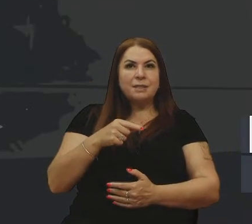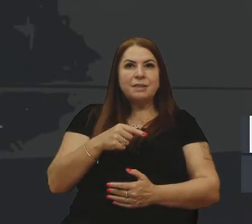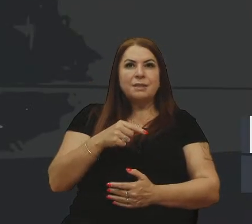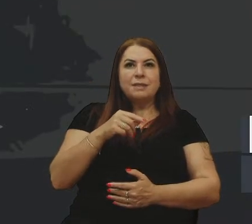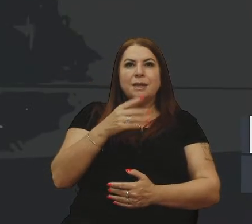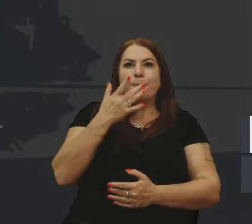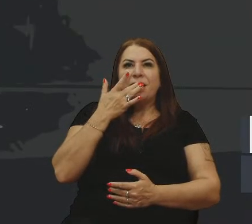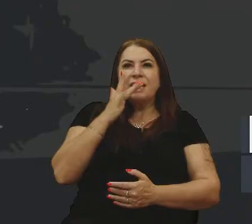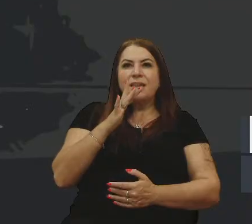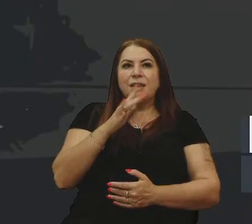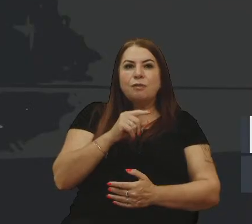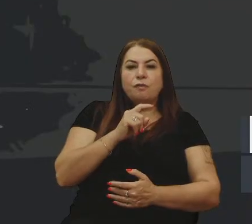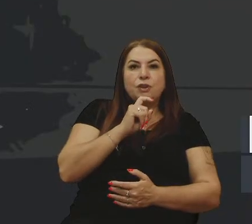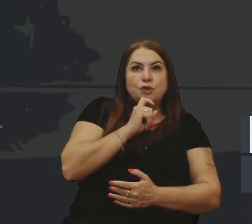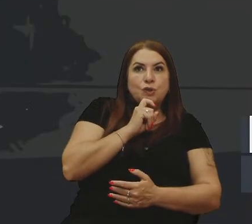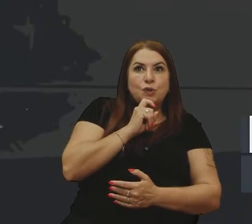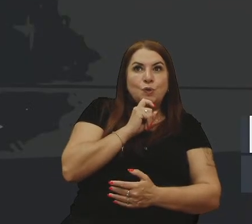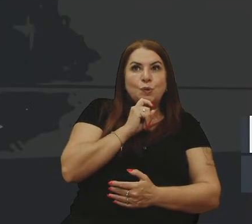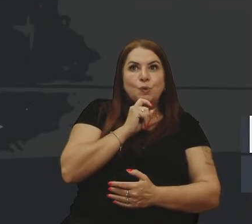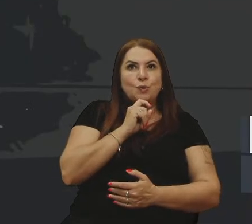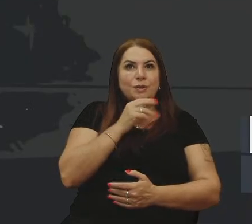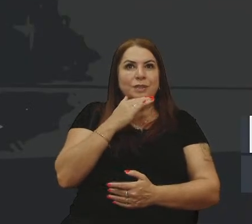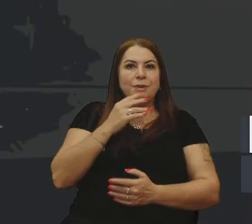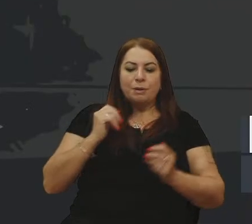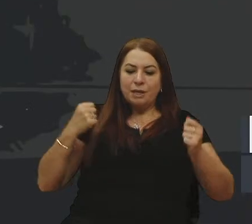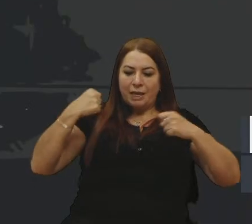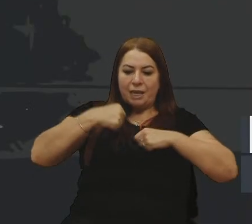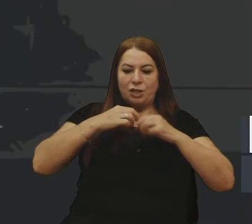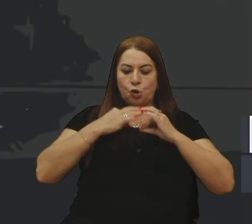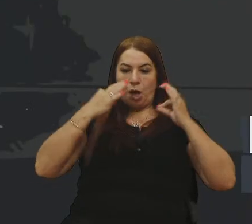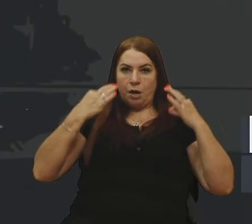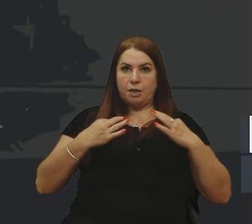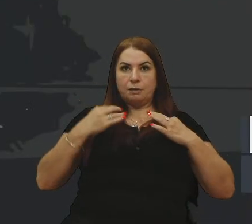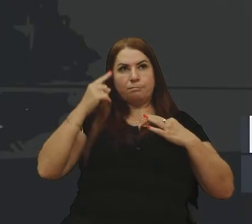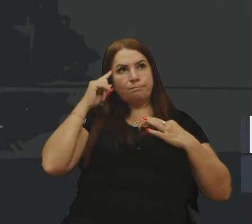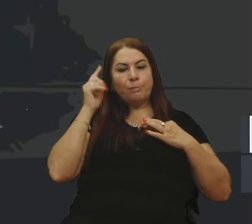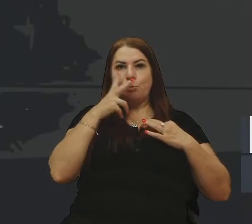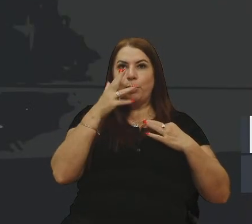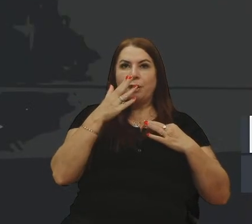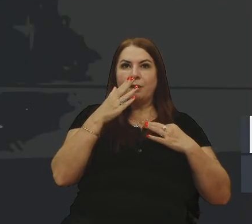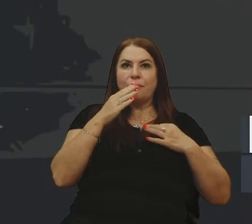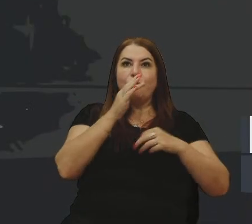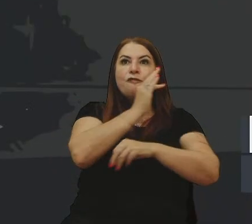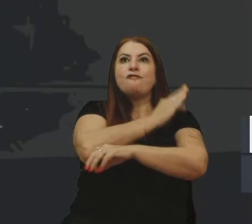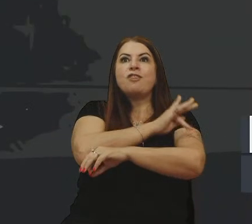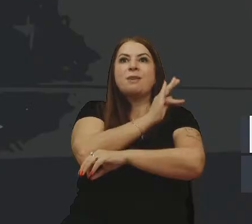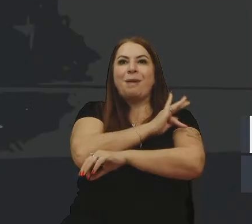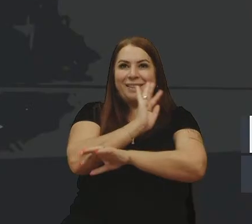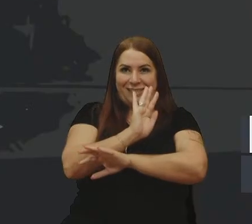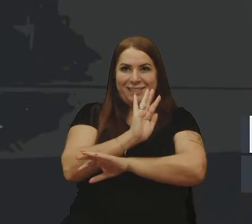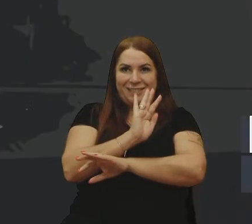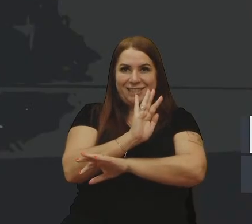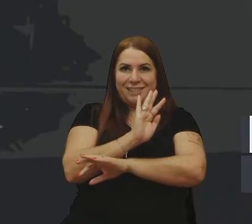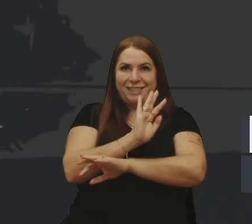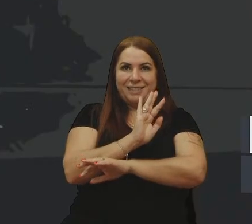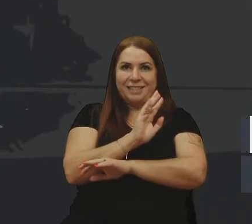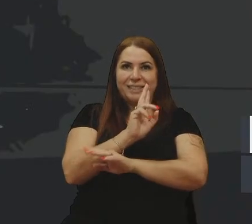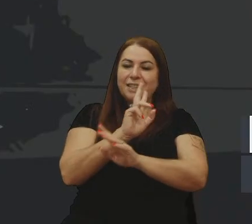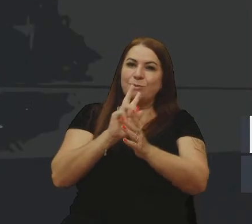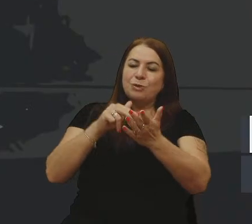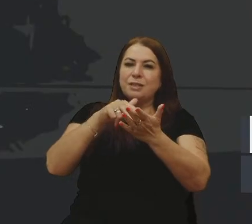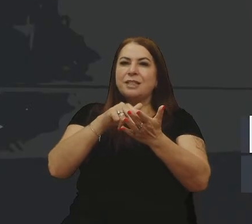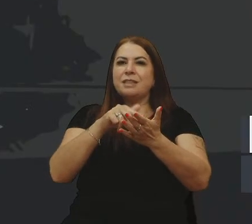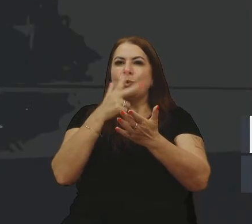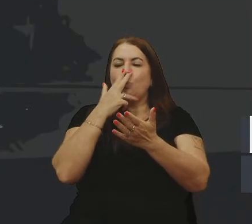branquinho, verdinho, as pessoas atendiam às vezes de jaleco até, para dar uma impressão de farmácia. Né? Então, se posicionava às vezes muito mais